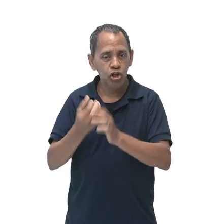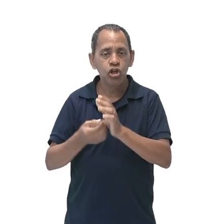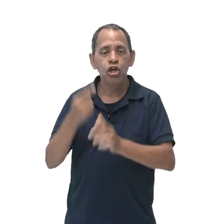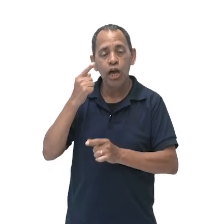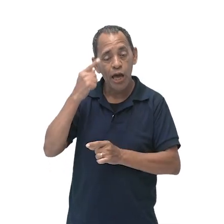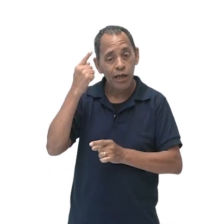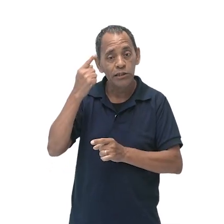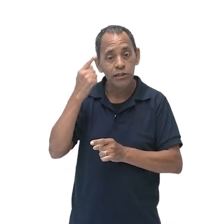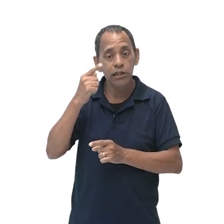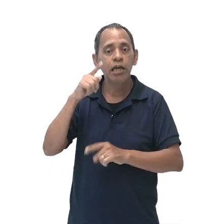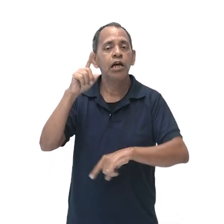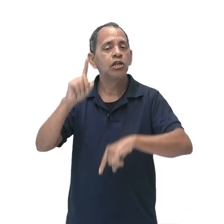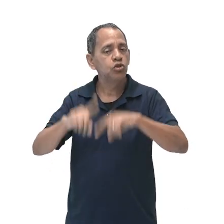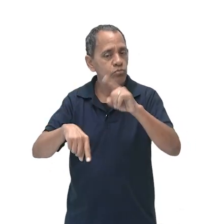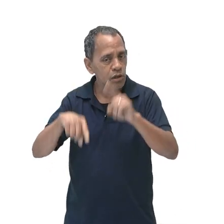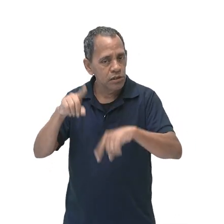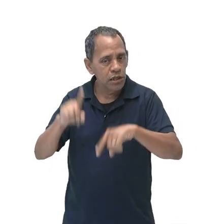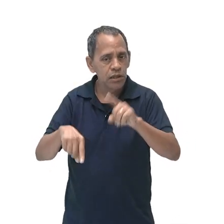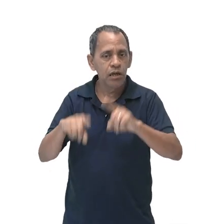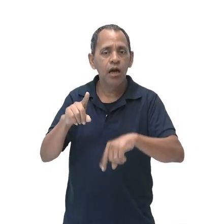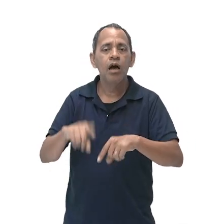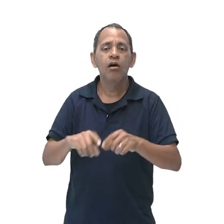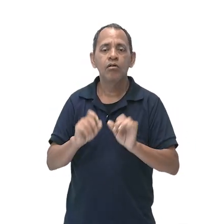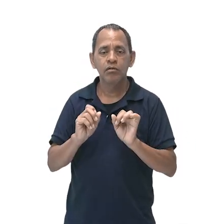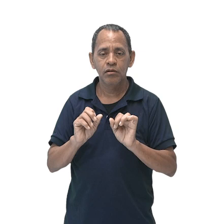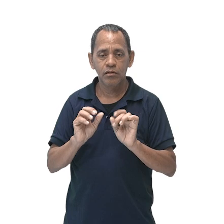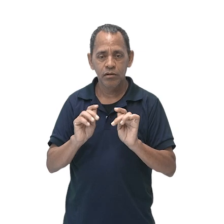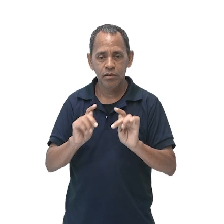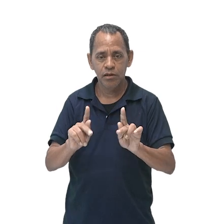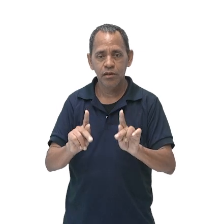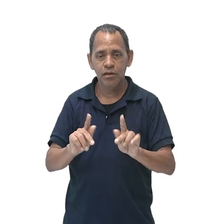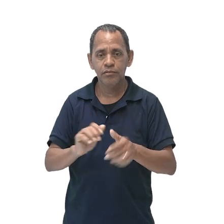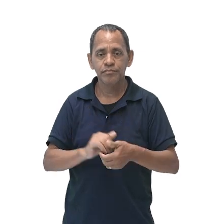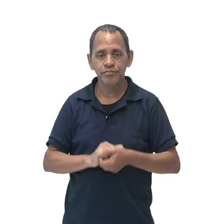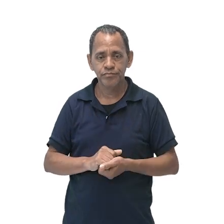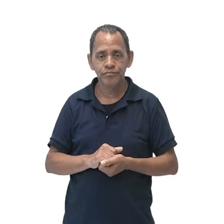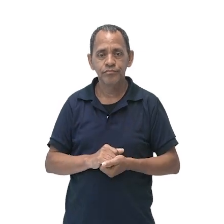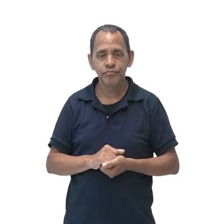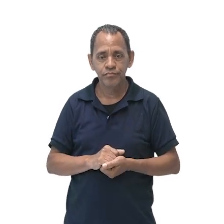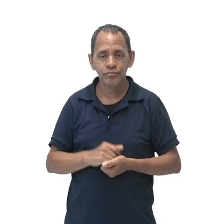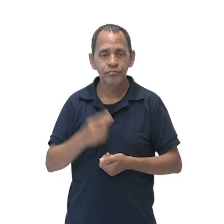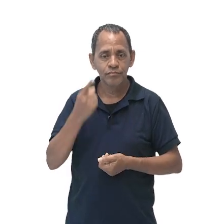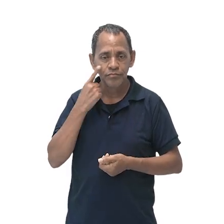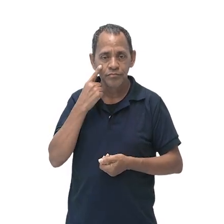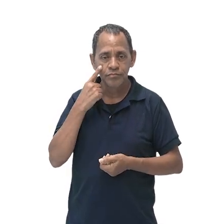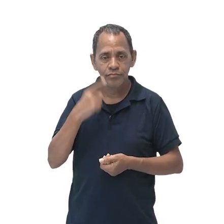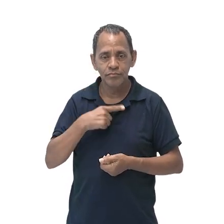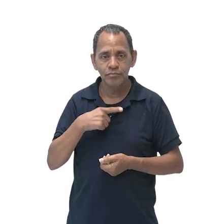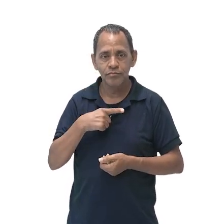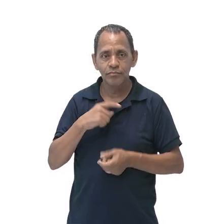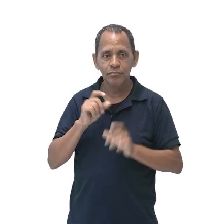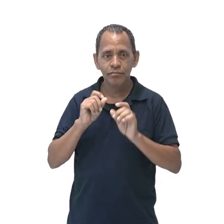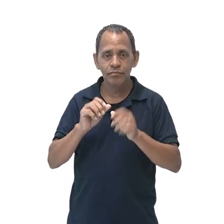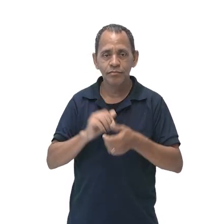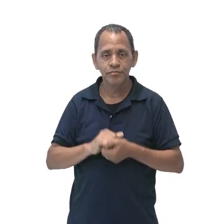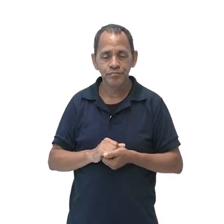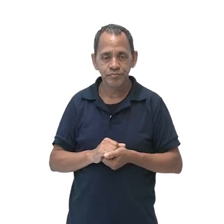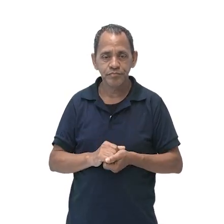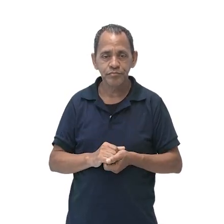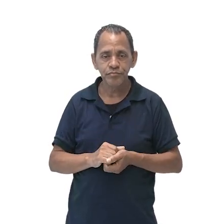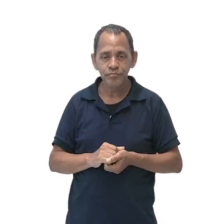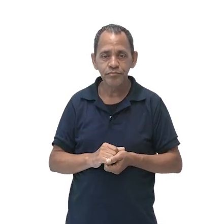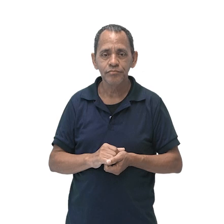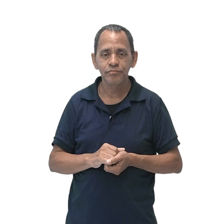de matéria, certo? Então, observem que nós temos aqui uma ideia de matéria. A